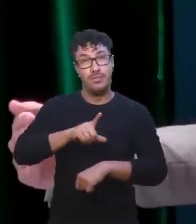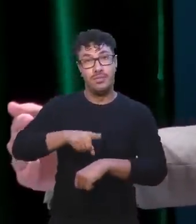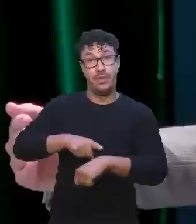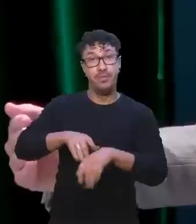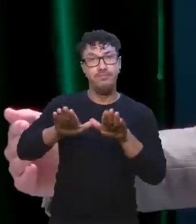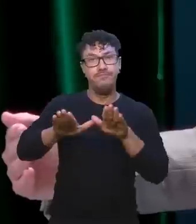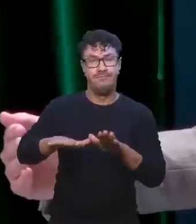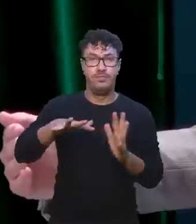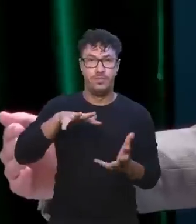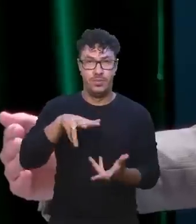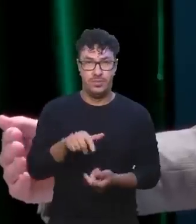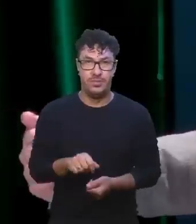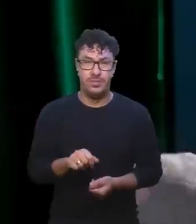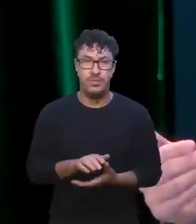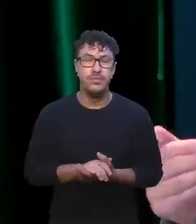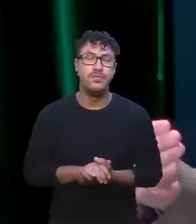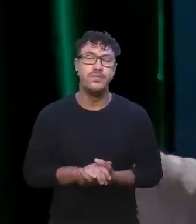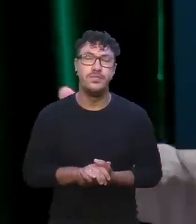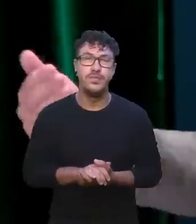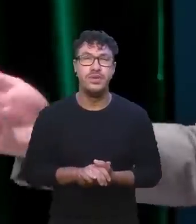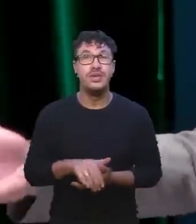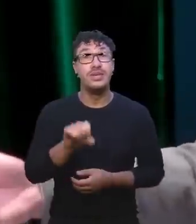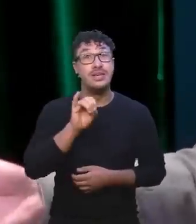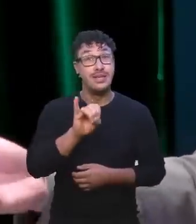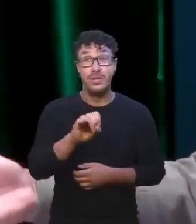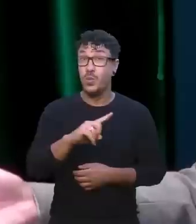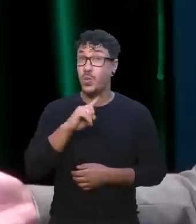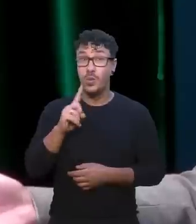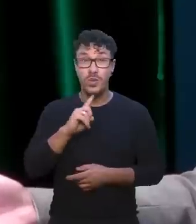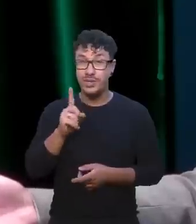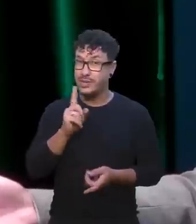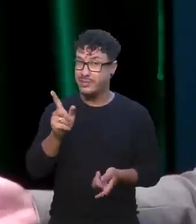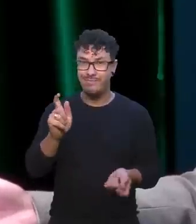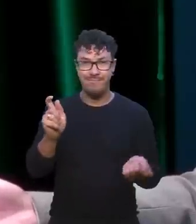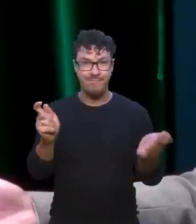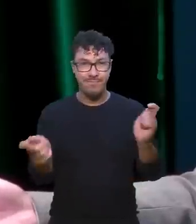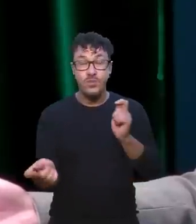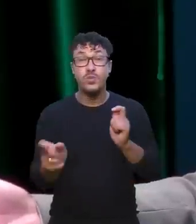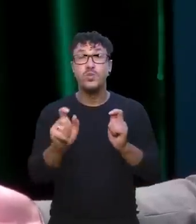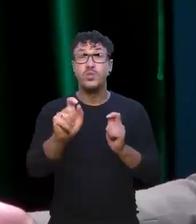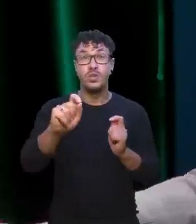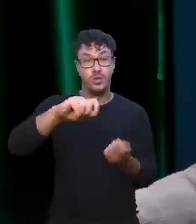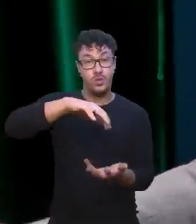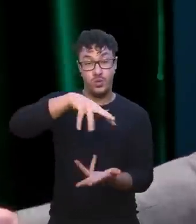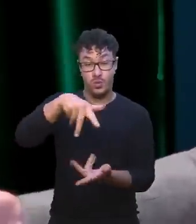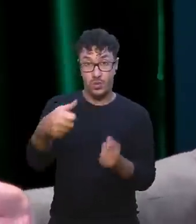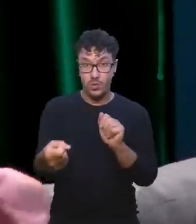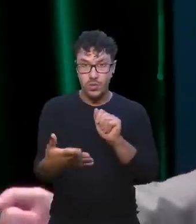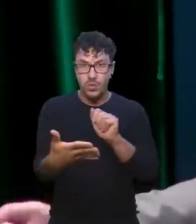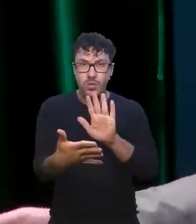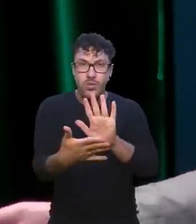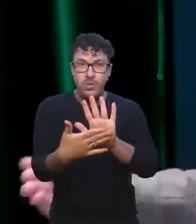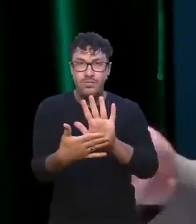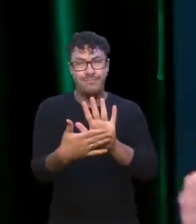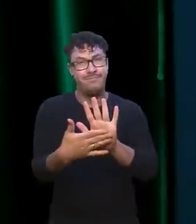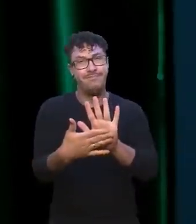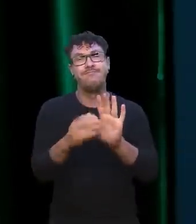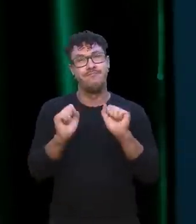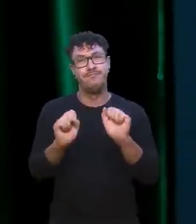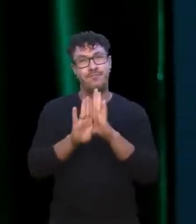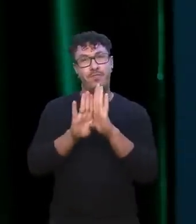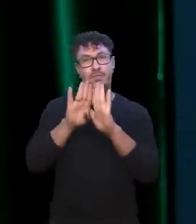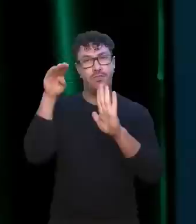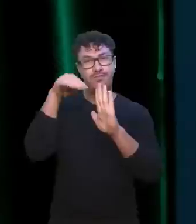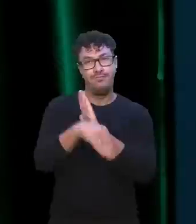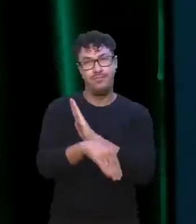Terra. Mas se não se ajustarem à proposta do mundo regenerado, faliram, cairão